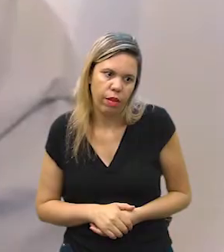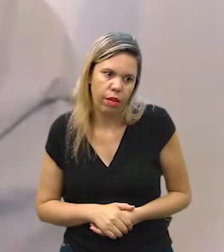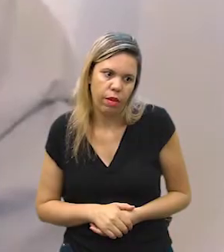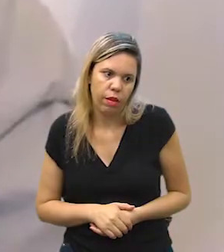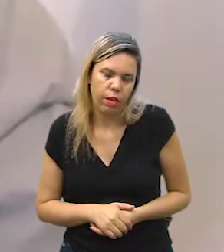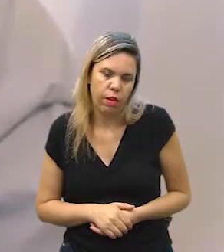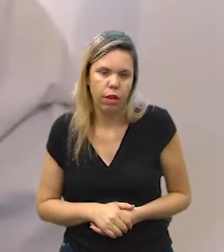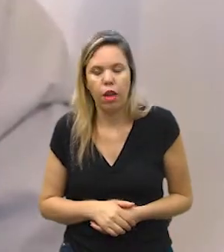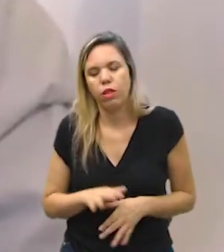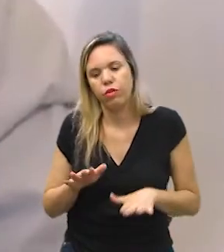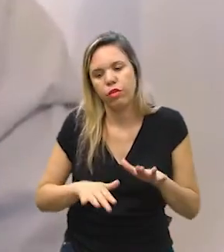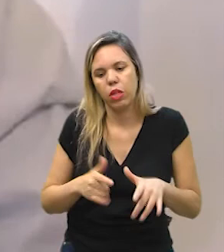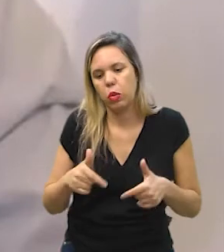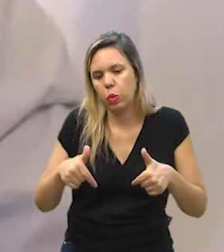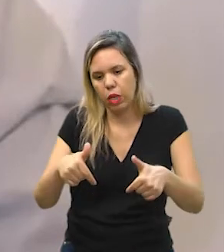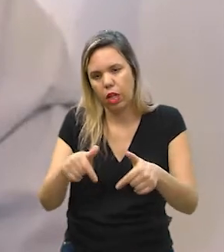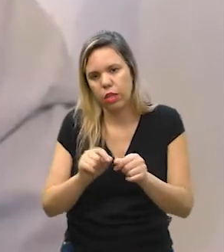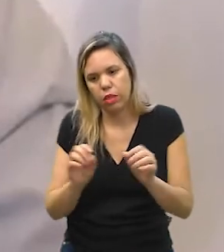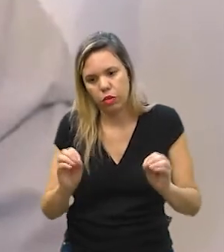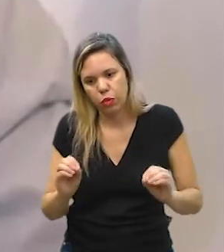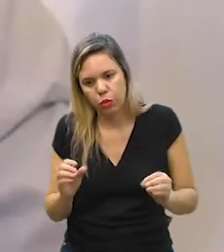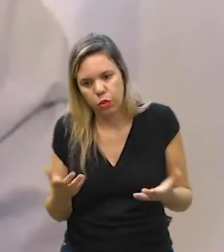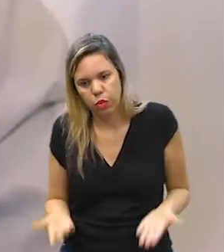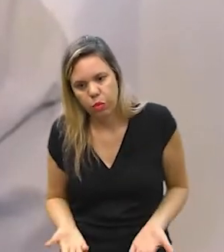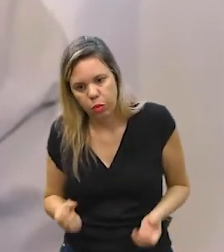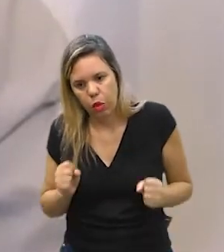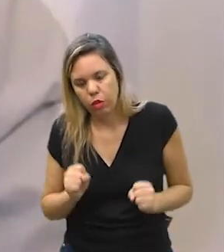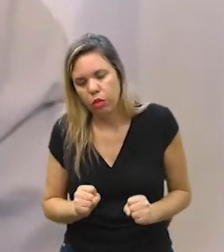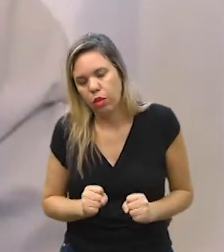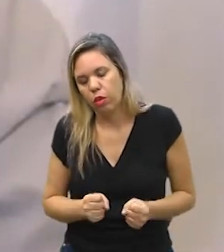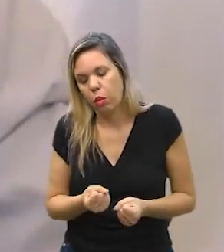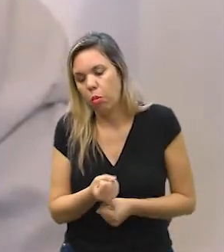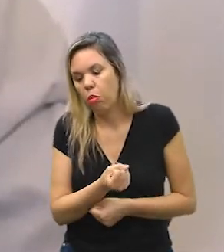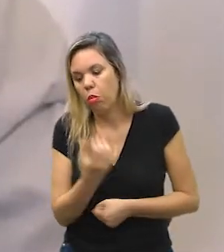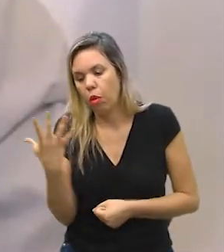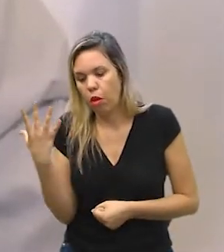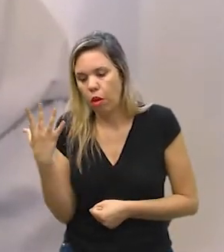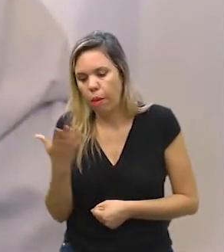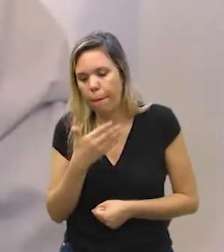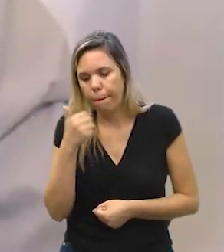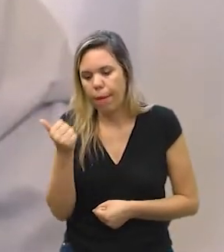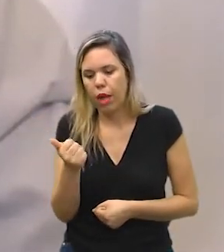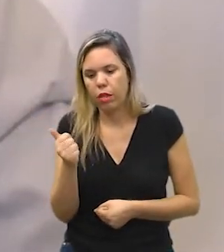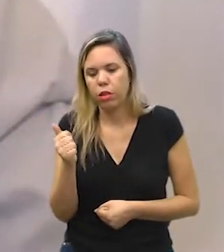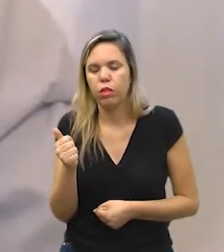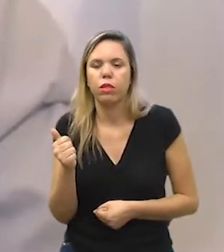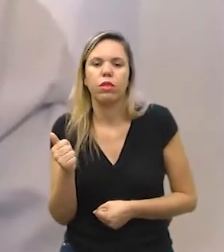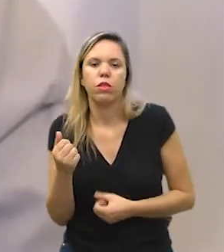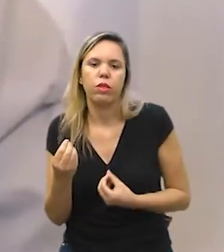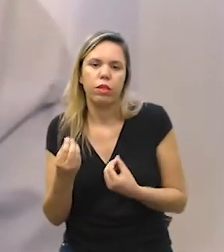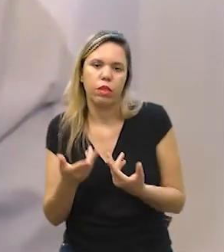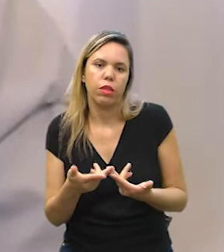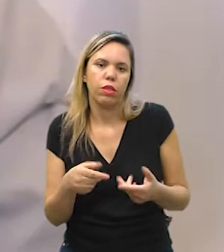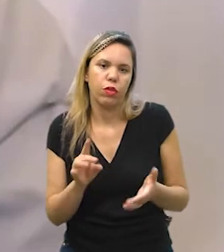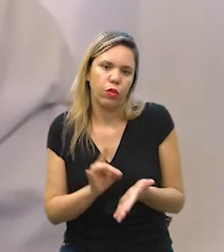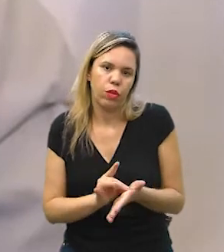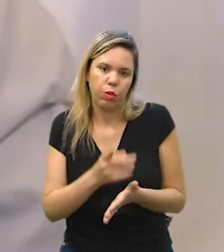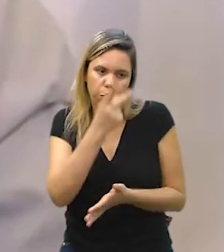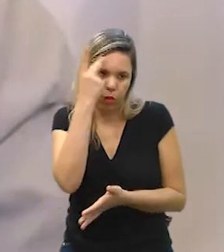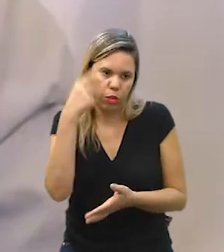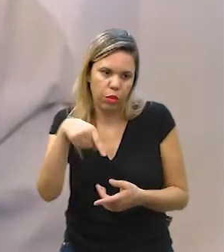que na realidade ela não tem ação probiótica, ou pode ser uma quantidade que é muito menor daquilo que efetivamente o